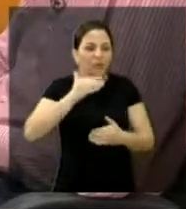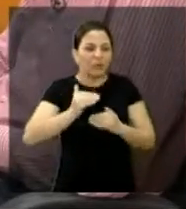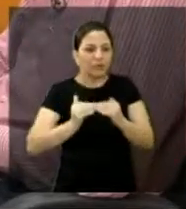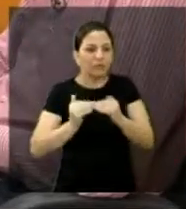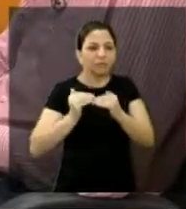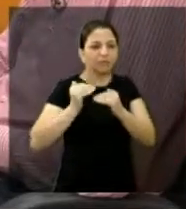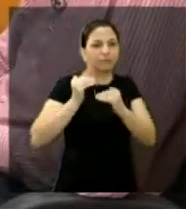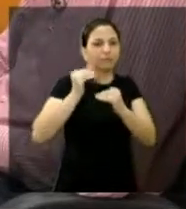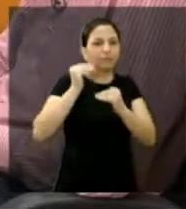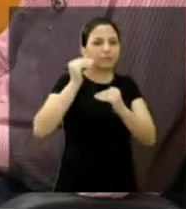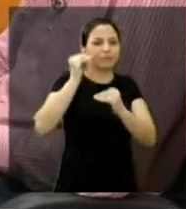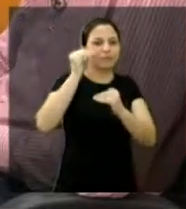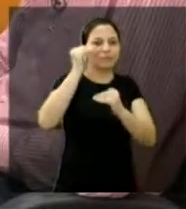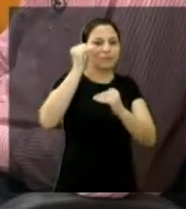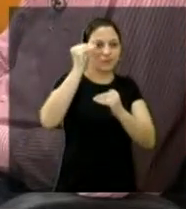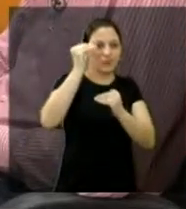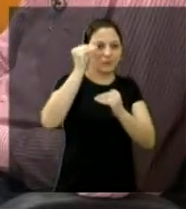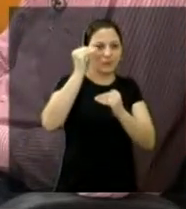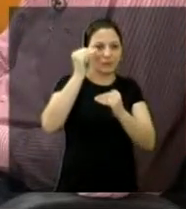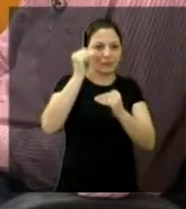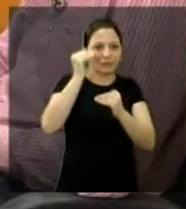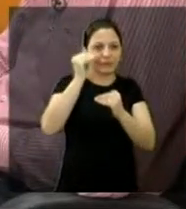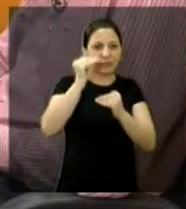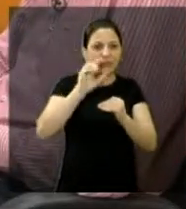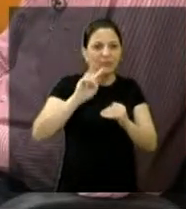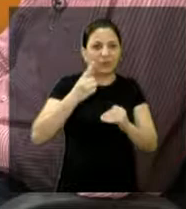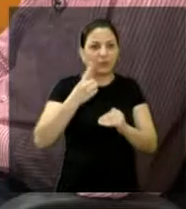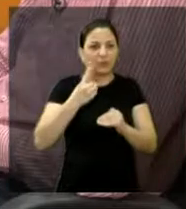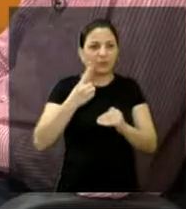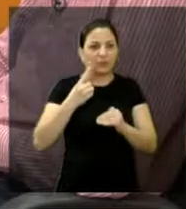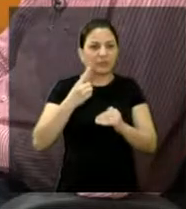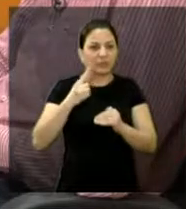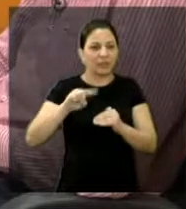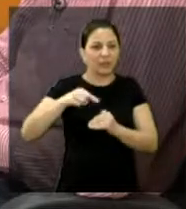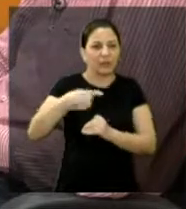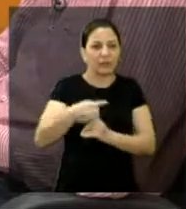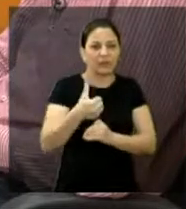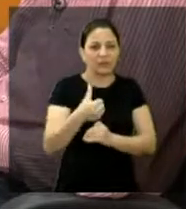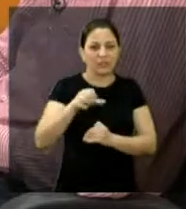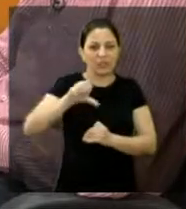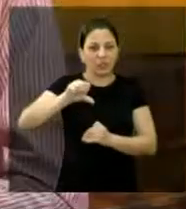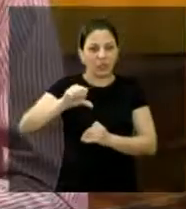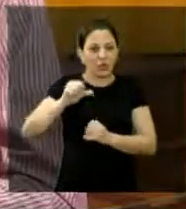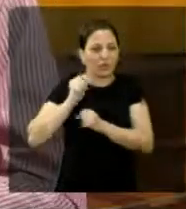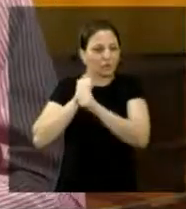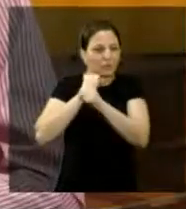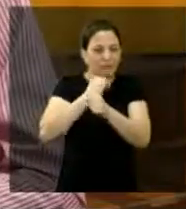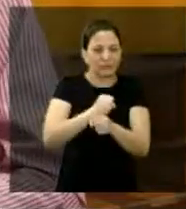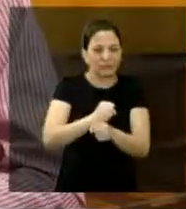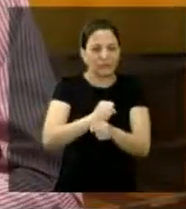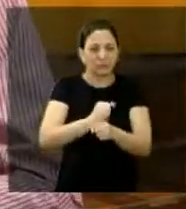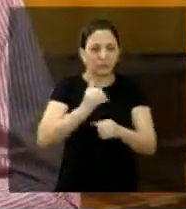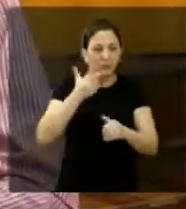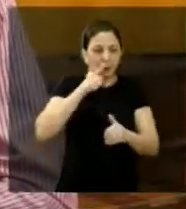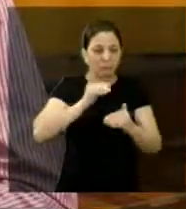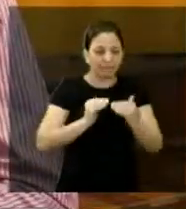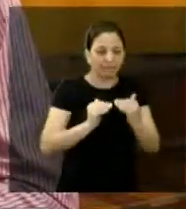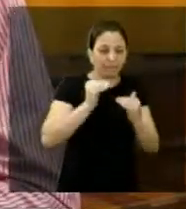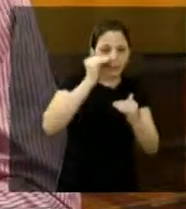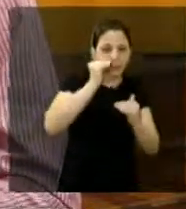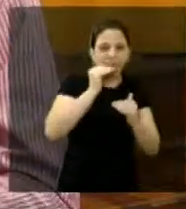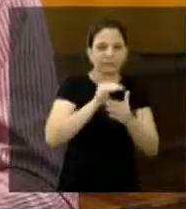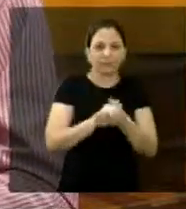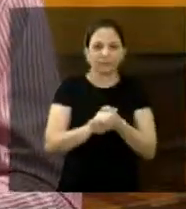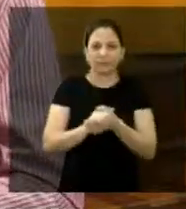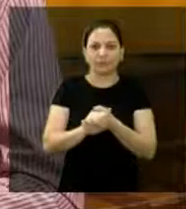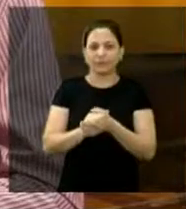se reerguendo e depois de 19 anos voltou. O que você sentiu aquele dia? Wagner, foi alguma